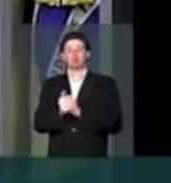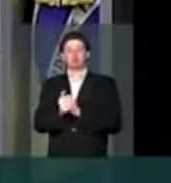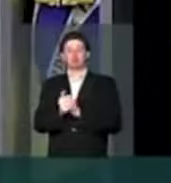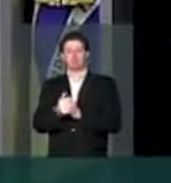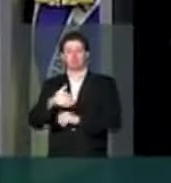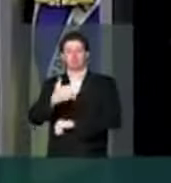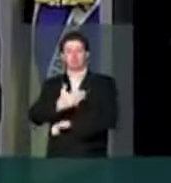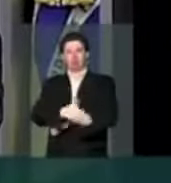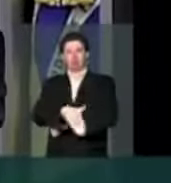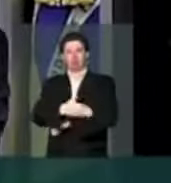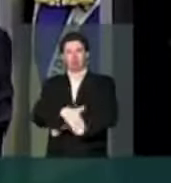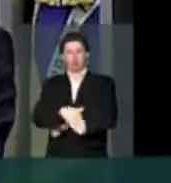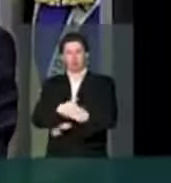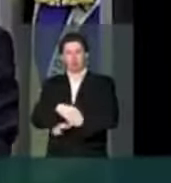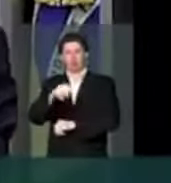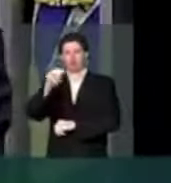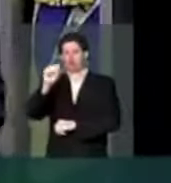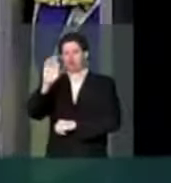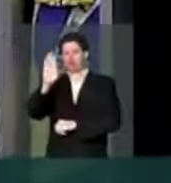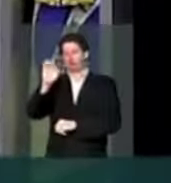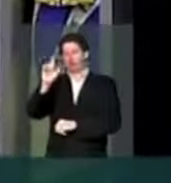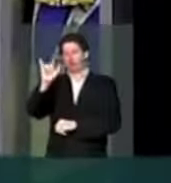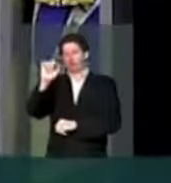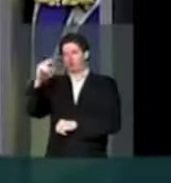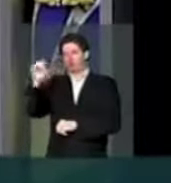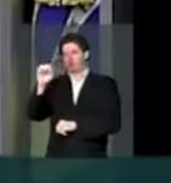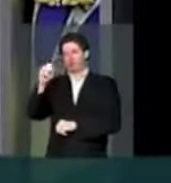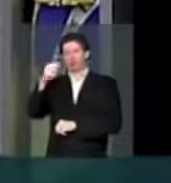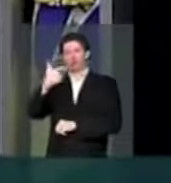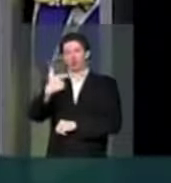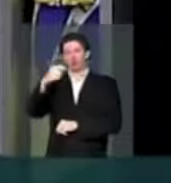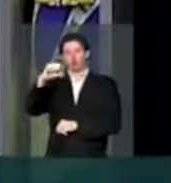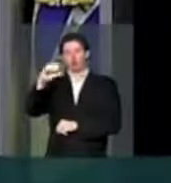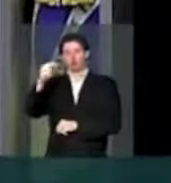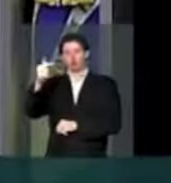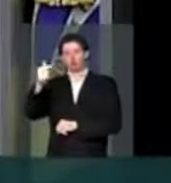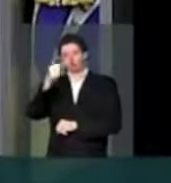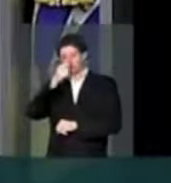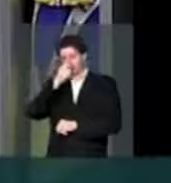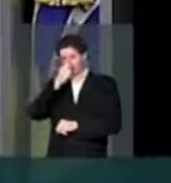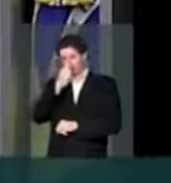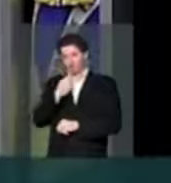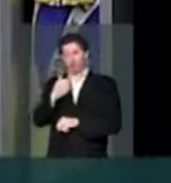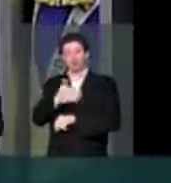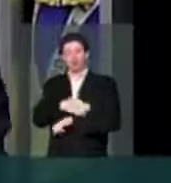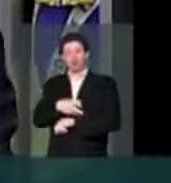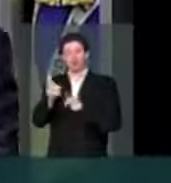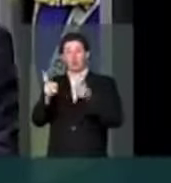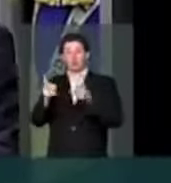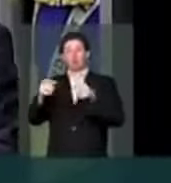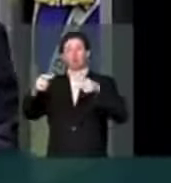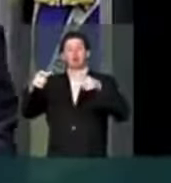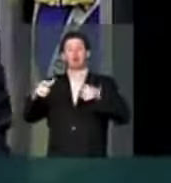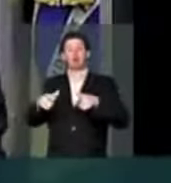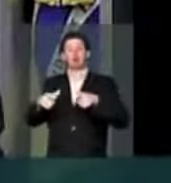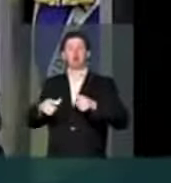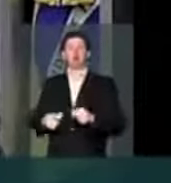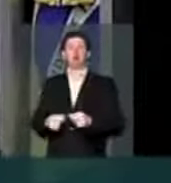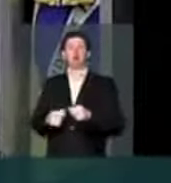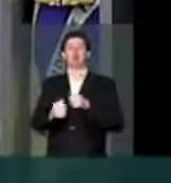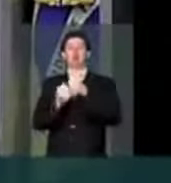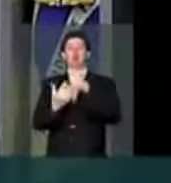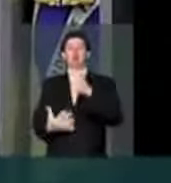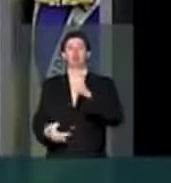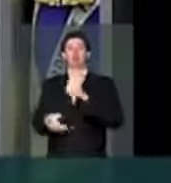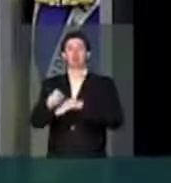na Rua da Abolição 297, no mesmo endereço onde se localiza o